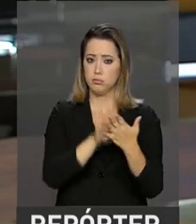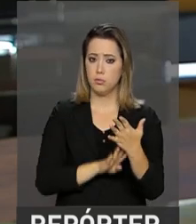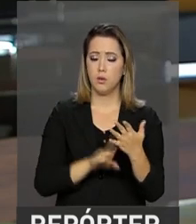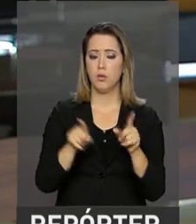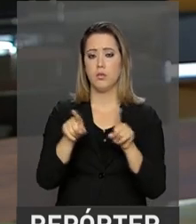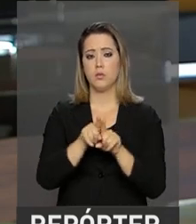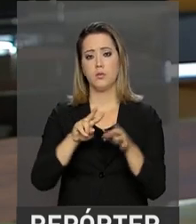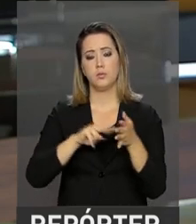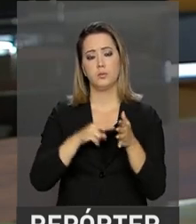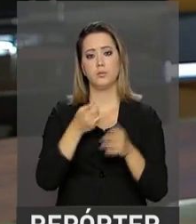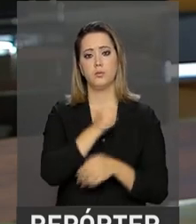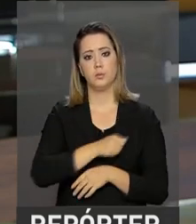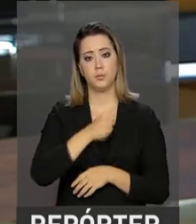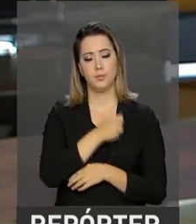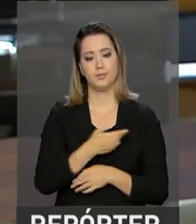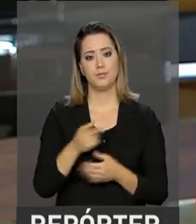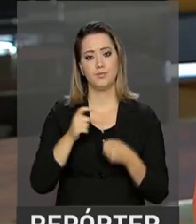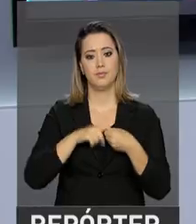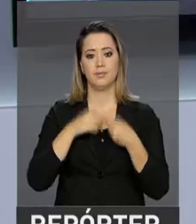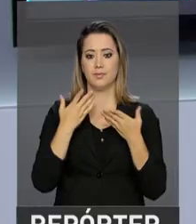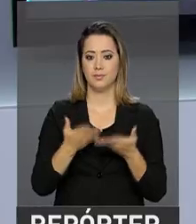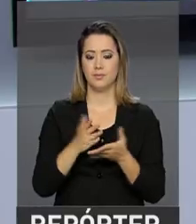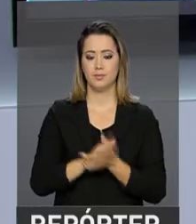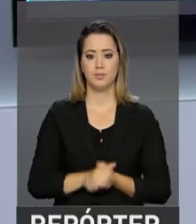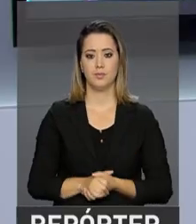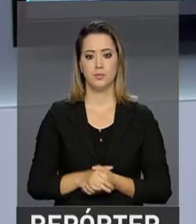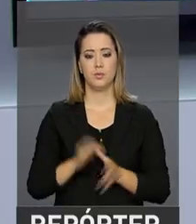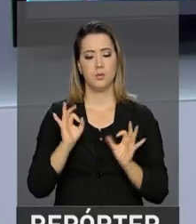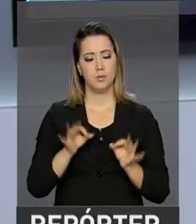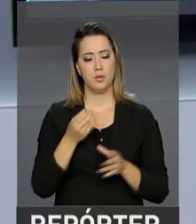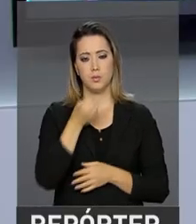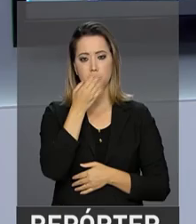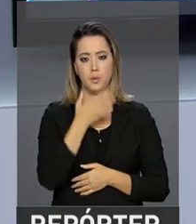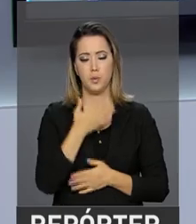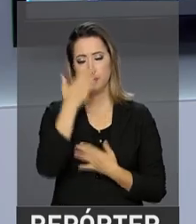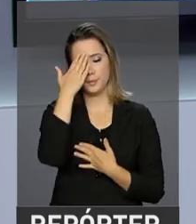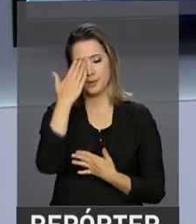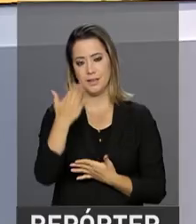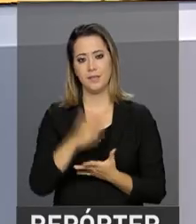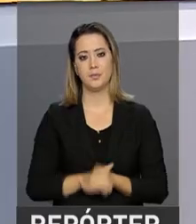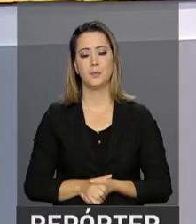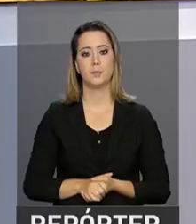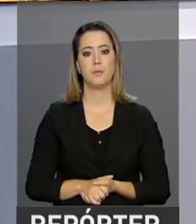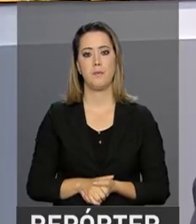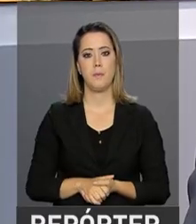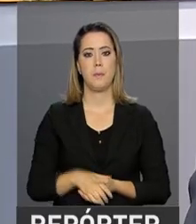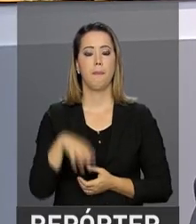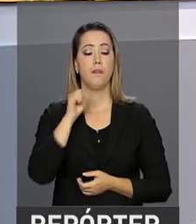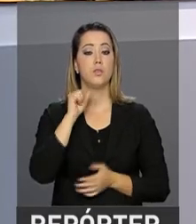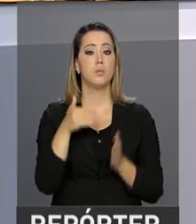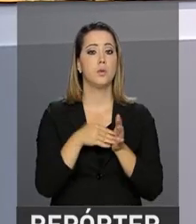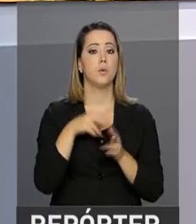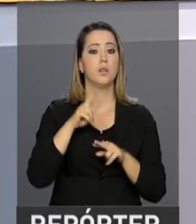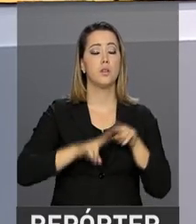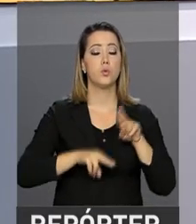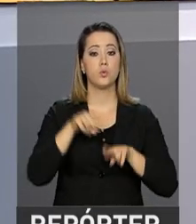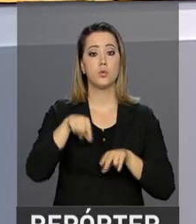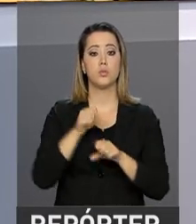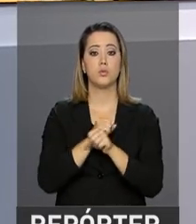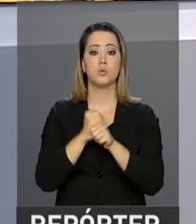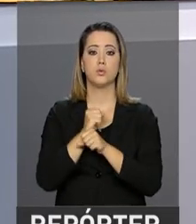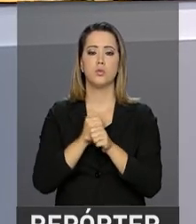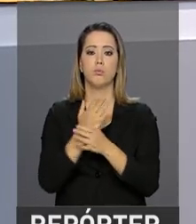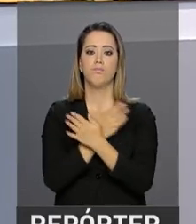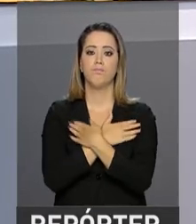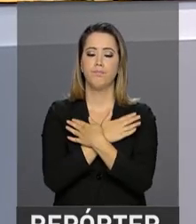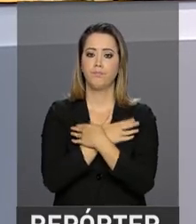referente ao mês de agosto Voltamos ao Estúdio muito bom Luana Obrigado pelas informações de Abril a Junho deste ano a taxa